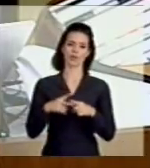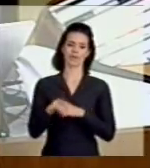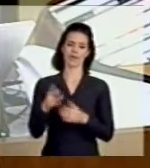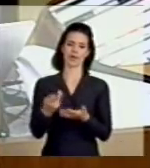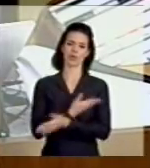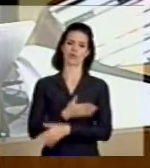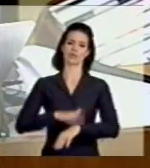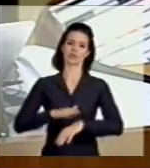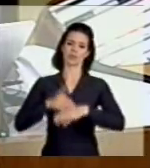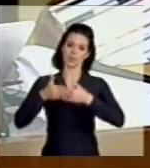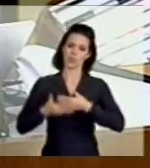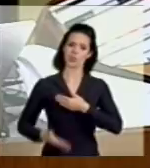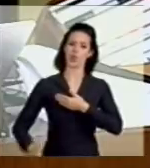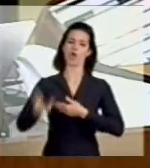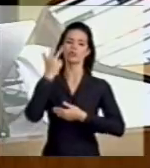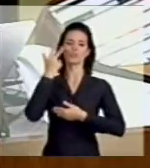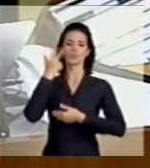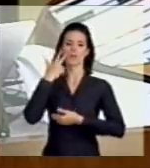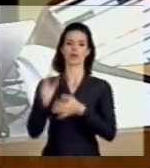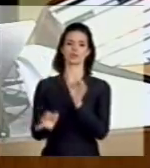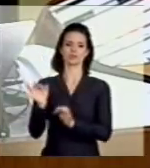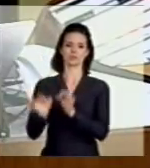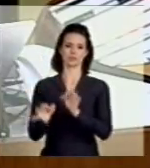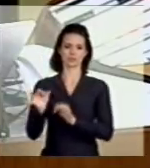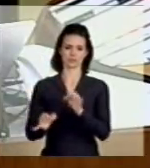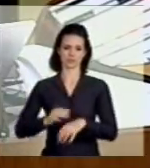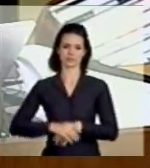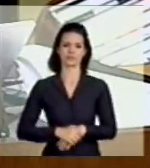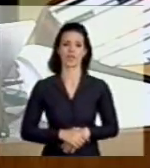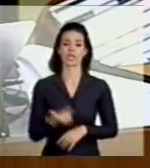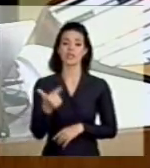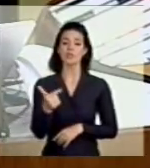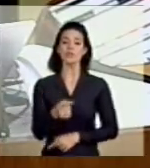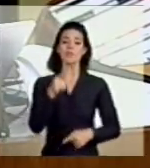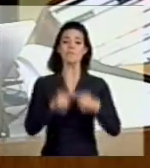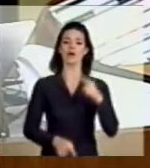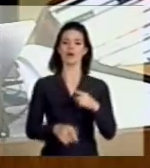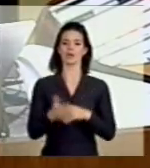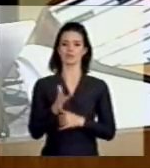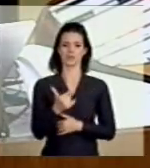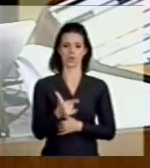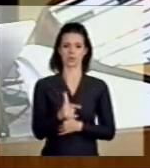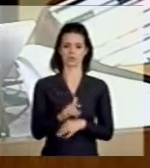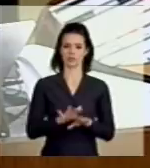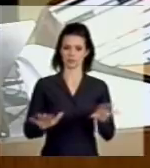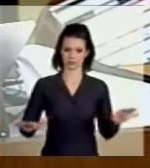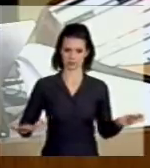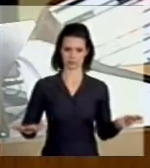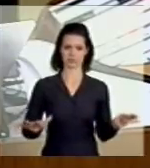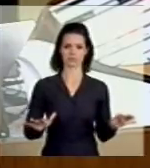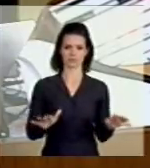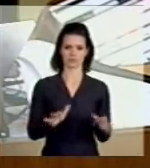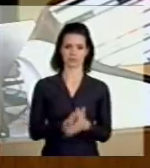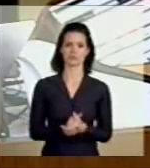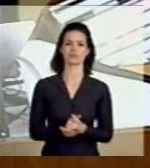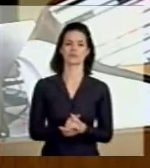andamento. Como não foram as partes que convencionaram a suspensão dos processos, não teriam elas competência para fazer persistir